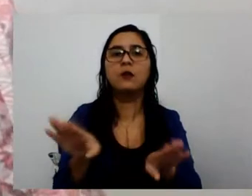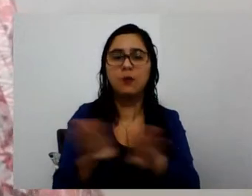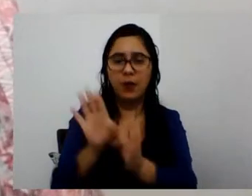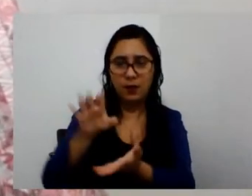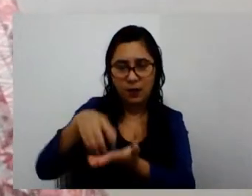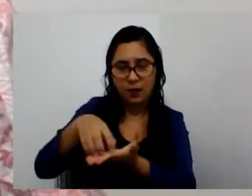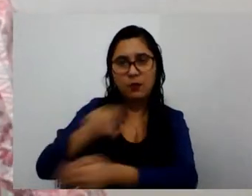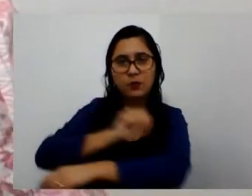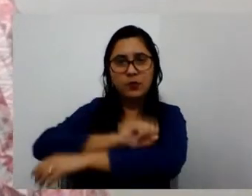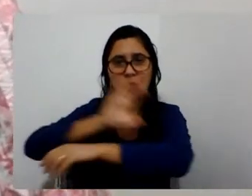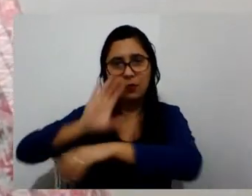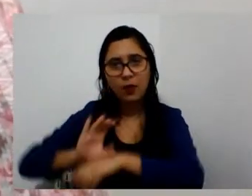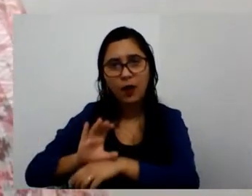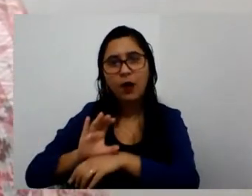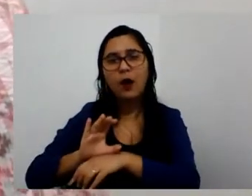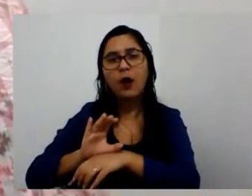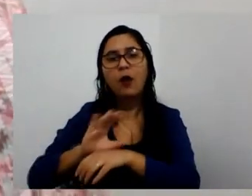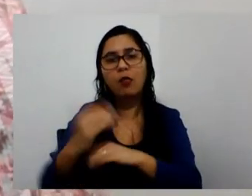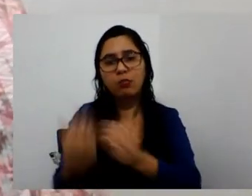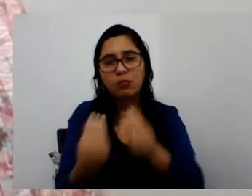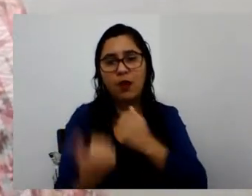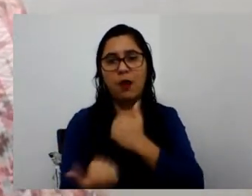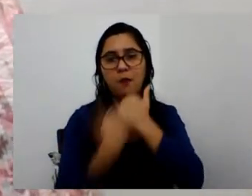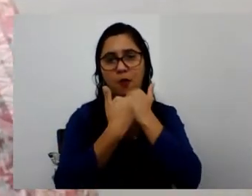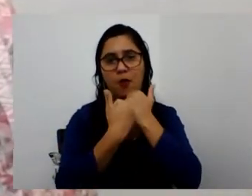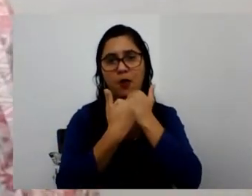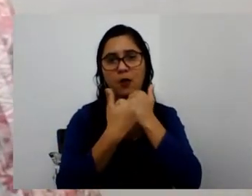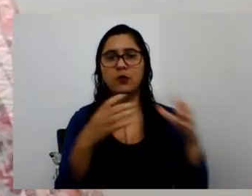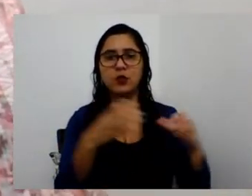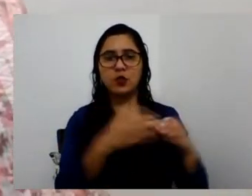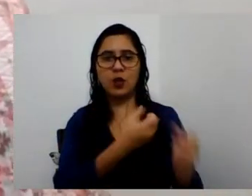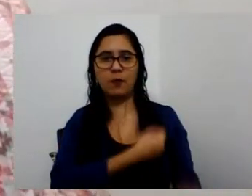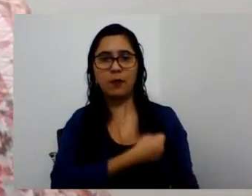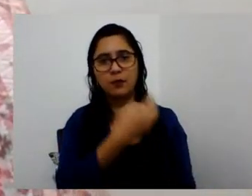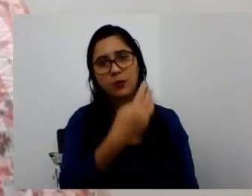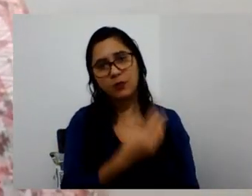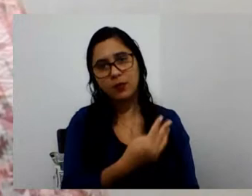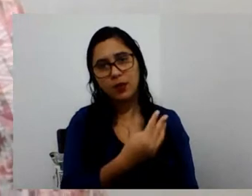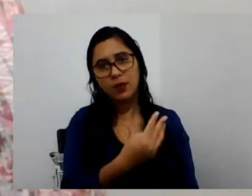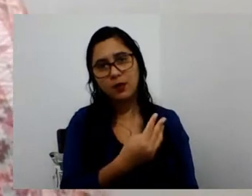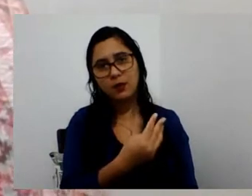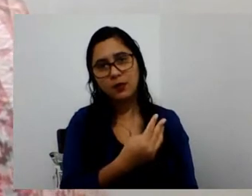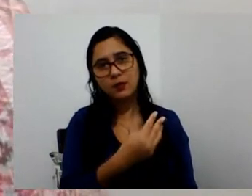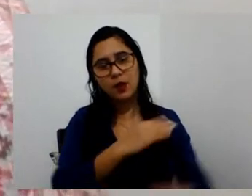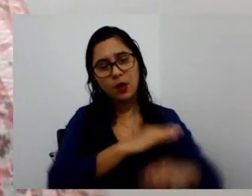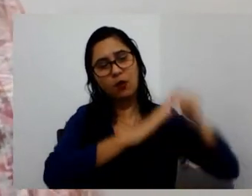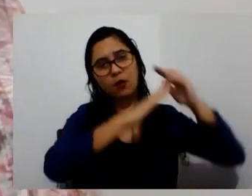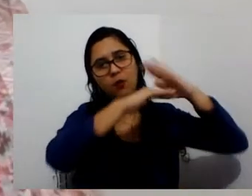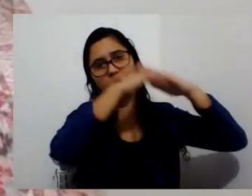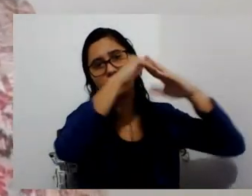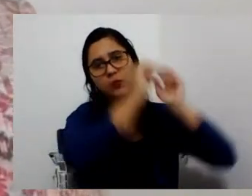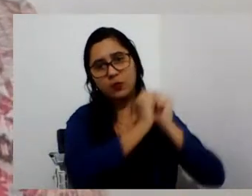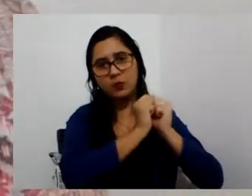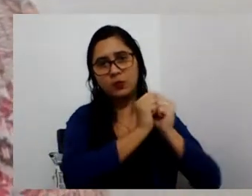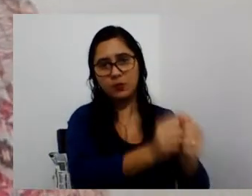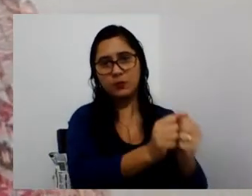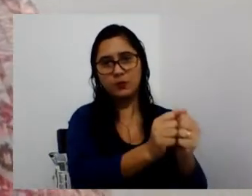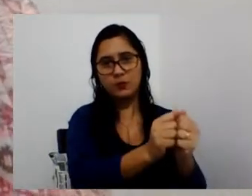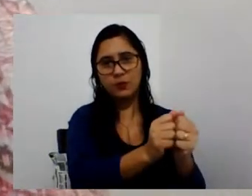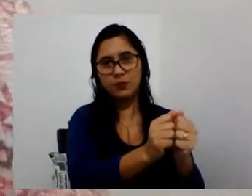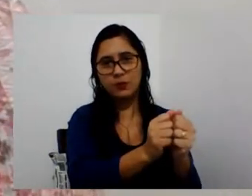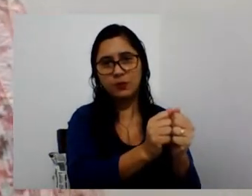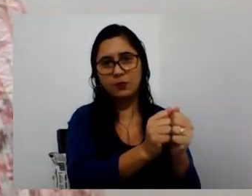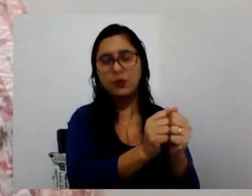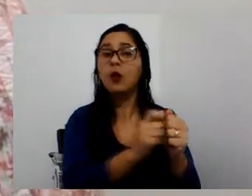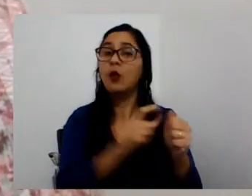Carlos que nos apoie. Chapa 3, construir juntos. Nós vamos estar